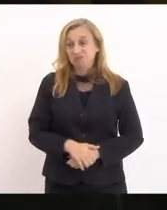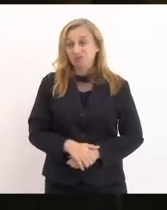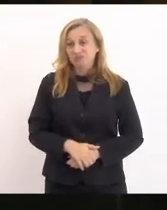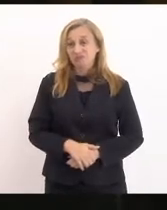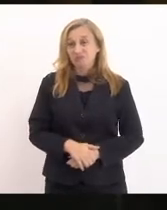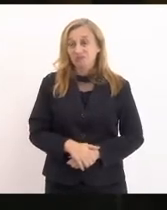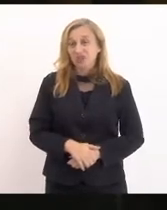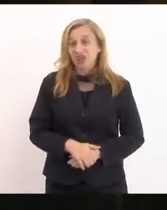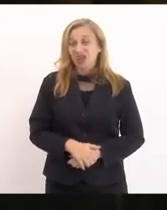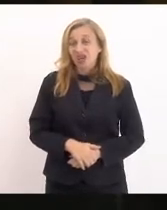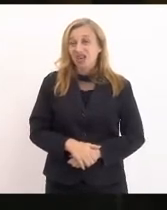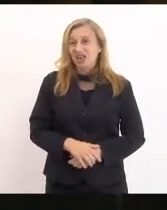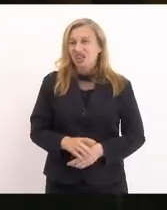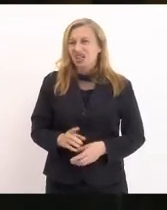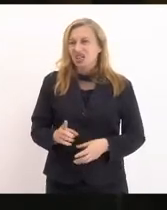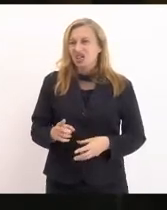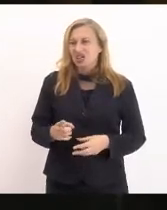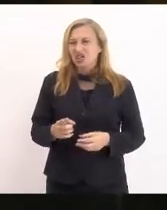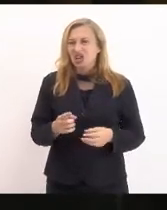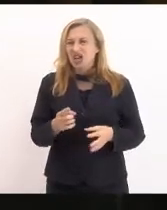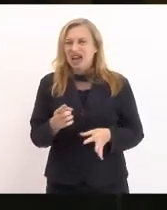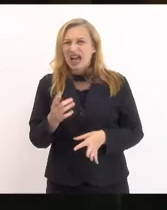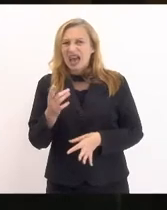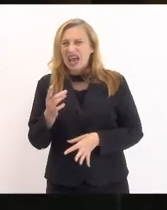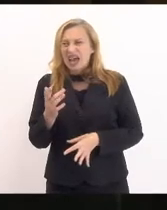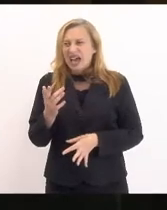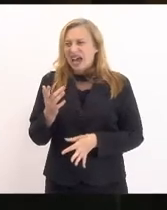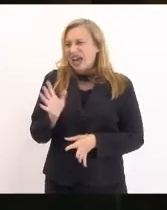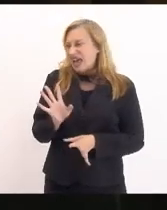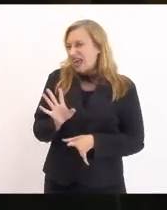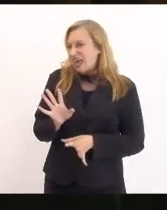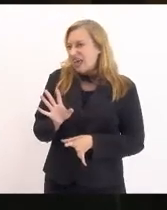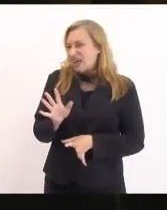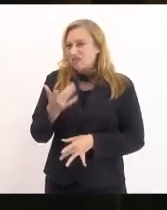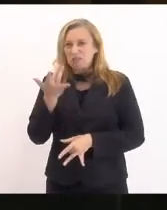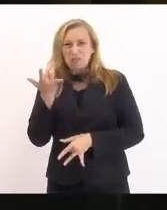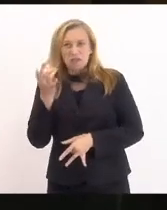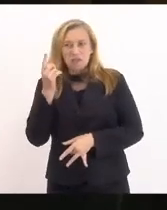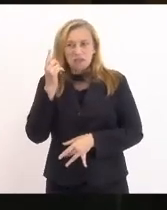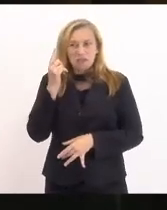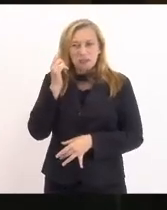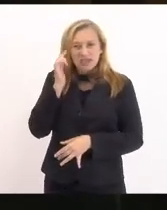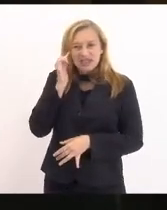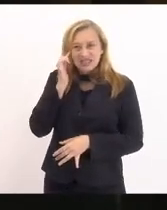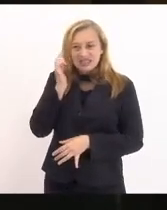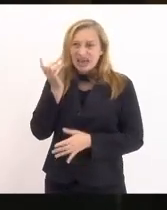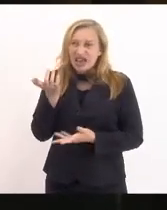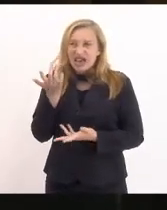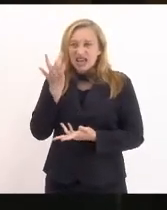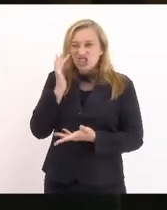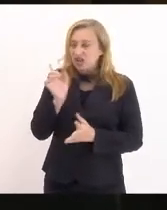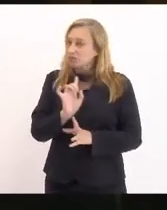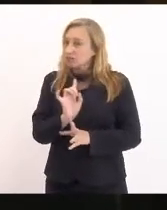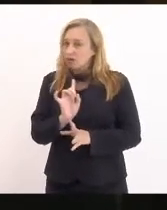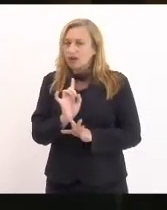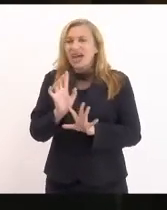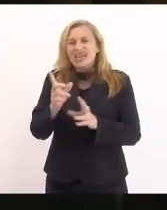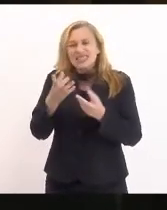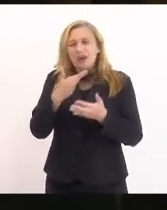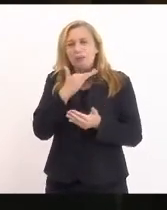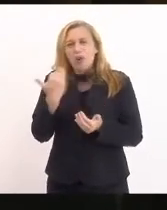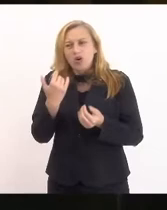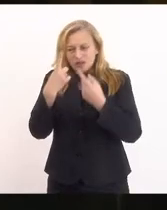nós, não é um traço de coincidência. Porque, sistematicamente, essas mortes